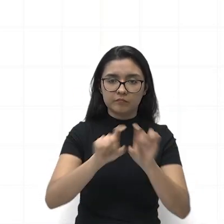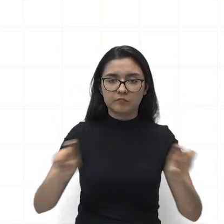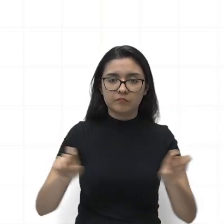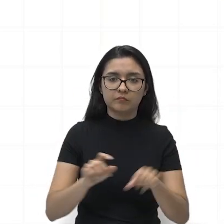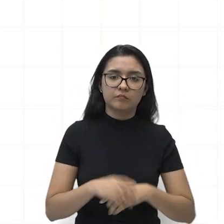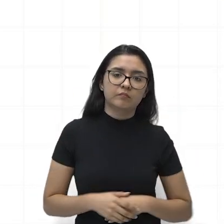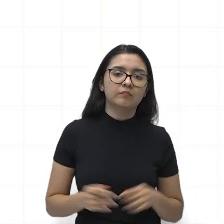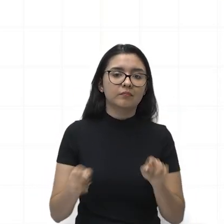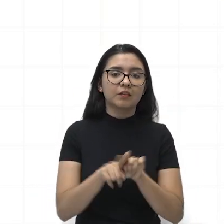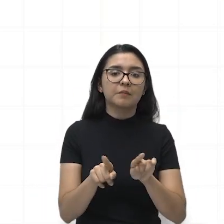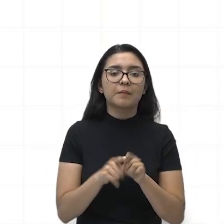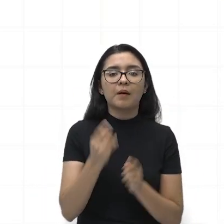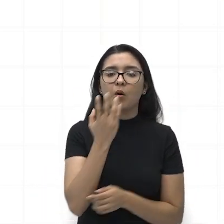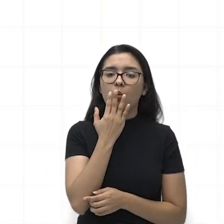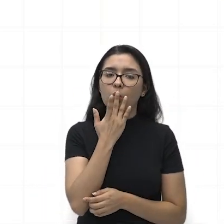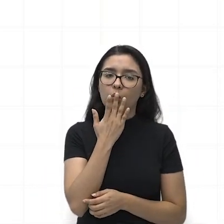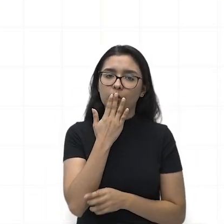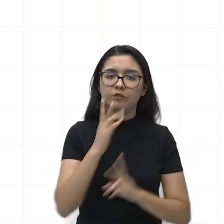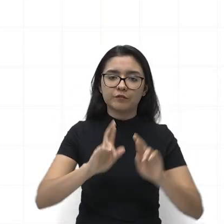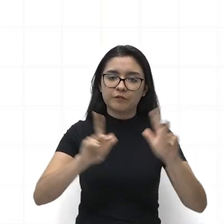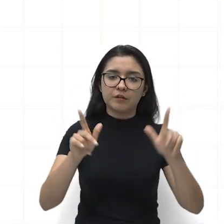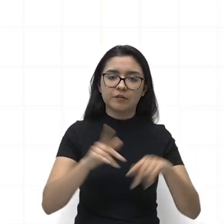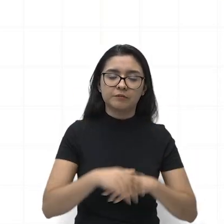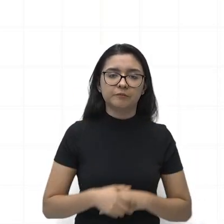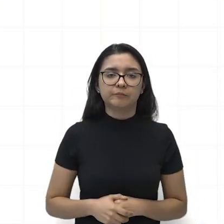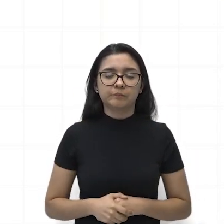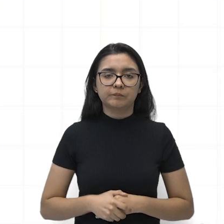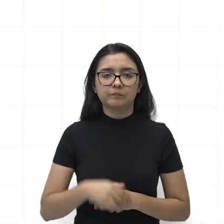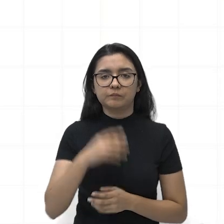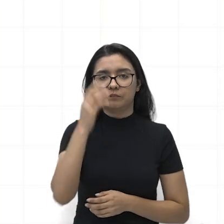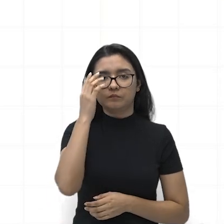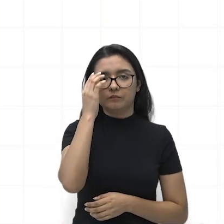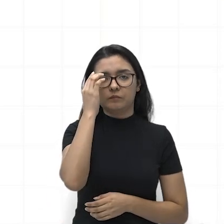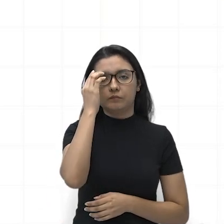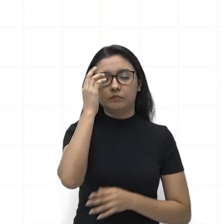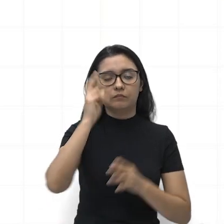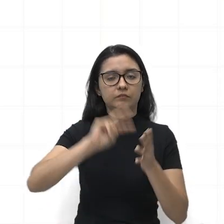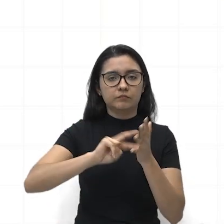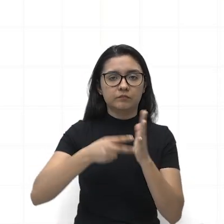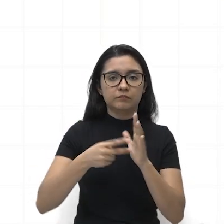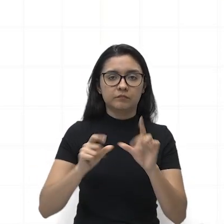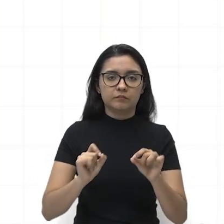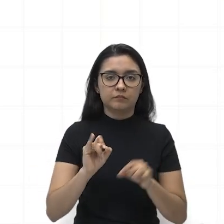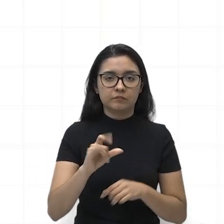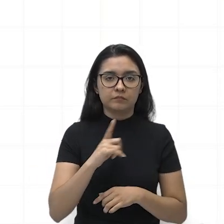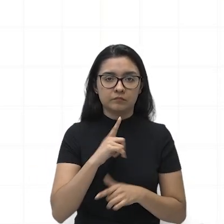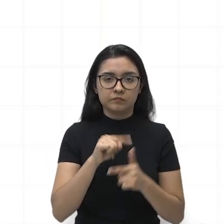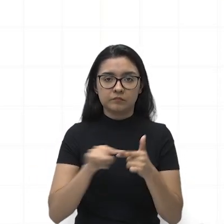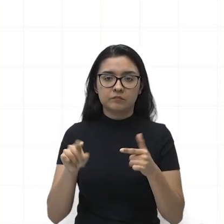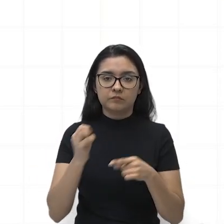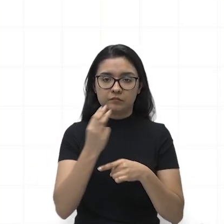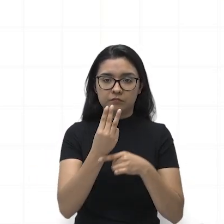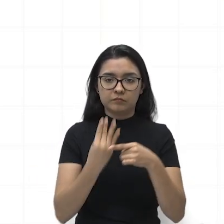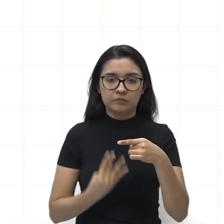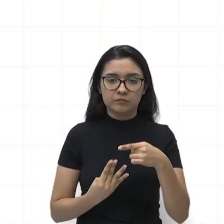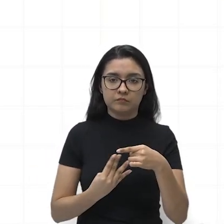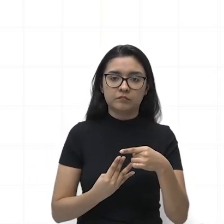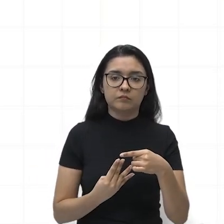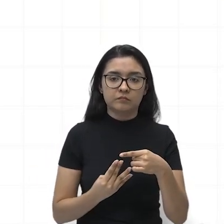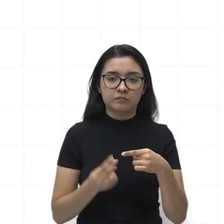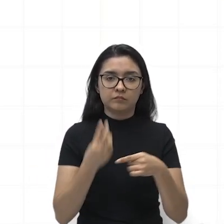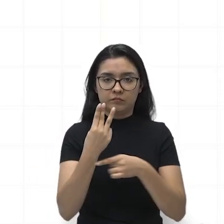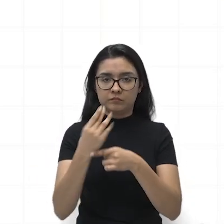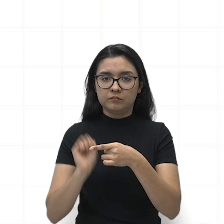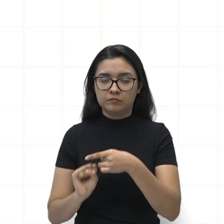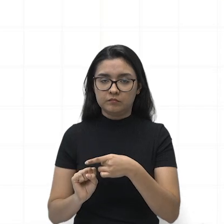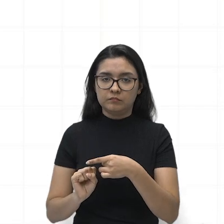cor diferente aqui, ó, no retângulo, esse aqui e esse aqui, tá bom? Isso quer dizer que ao dividir 3/4 por